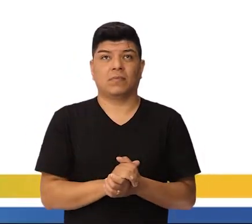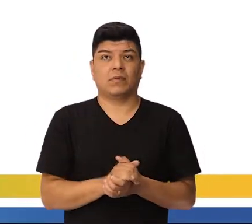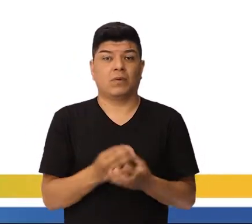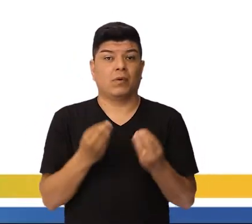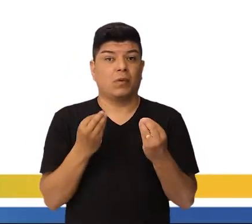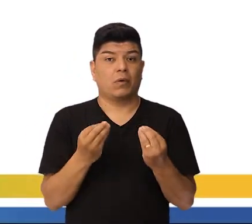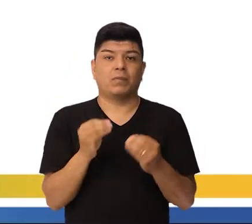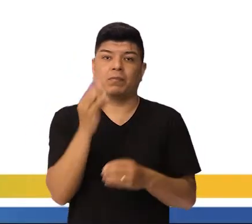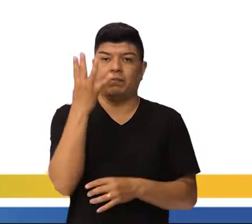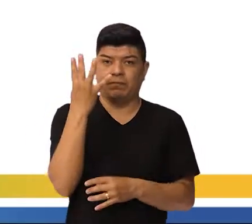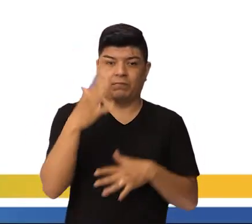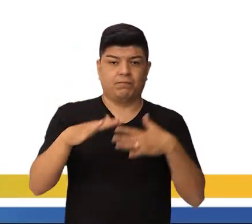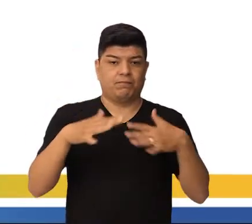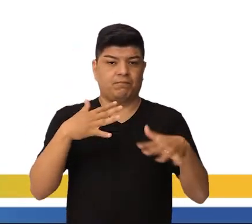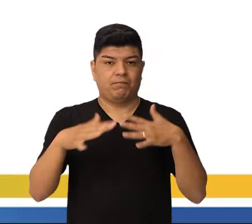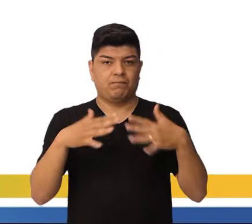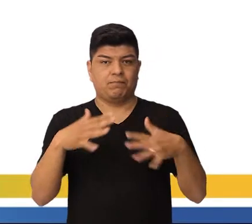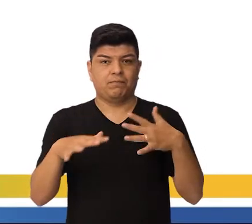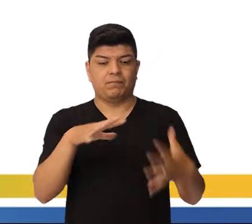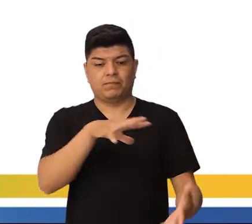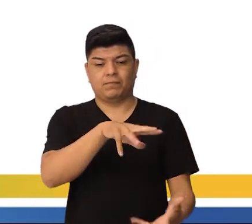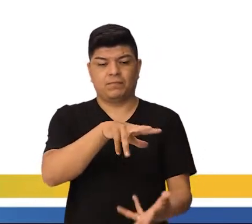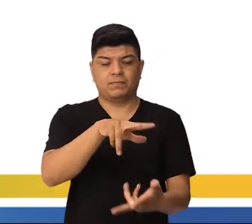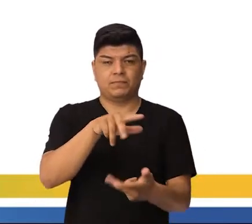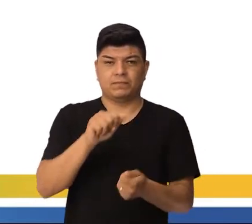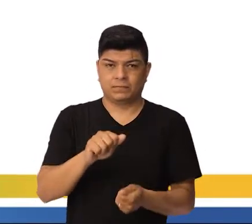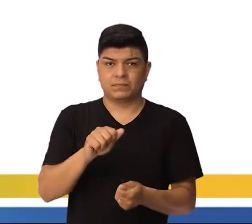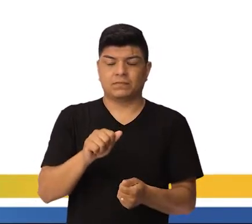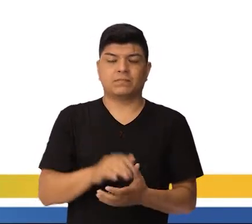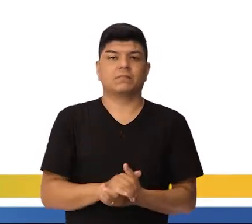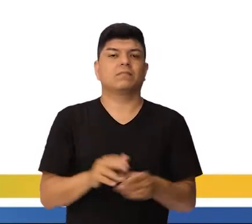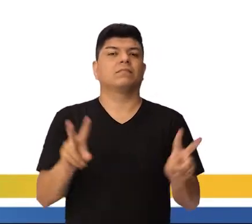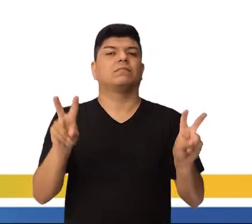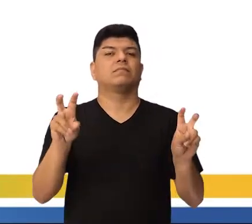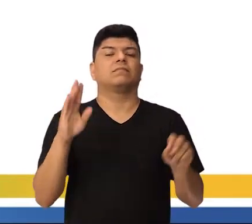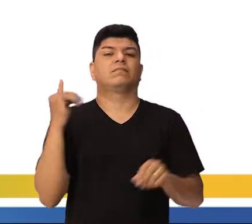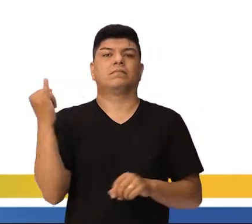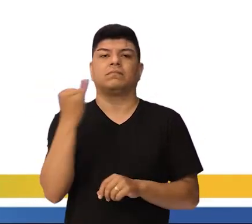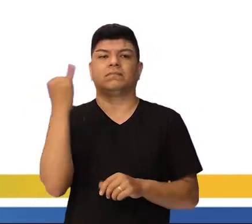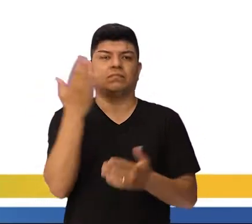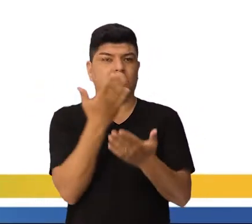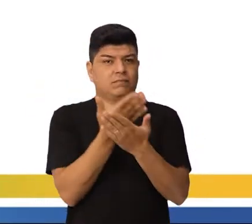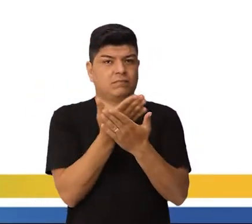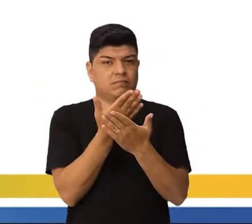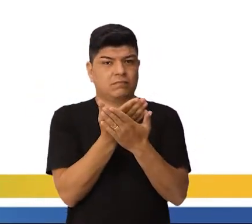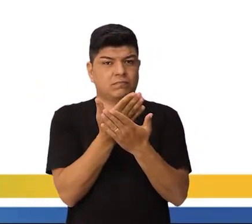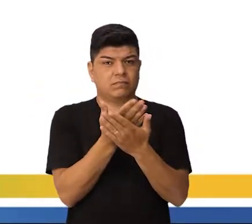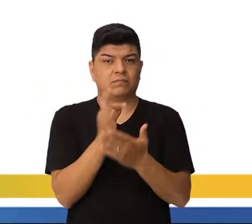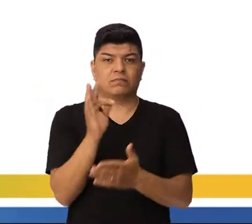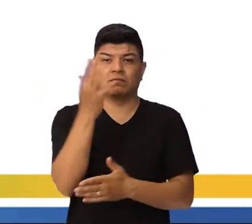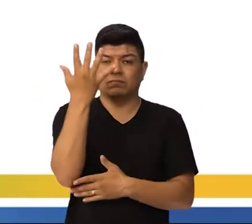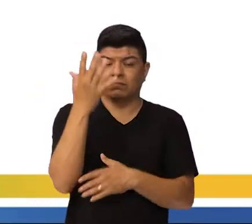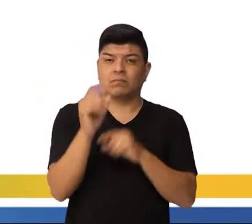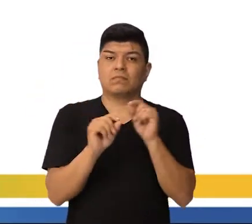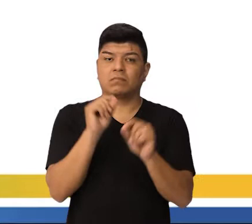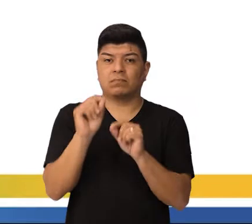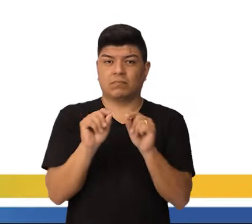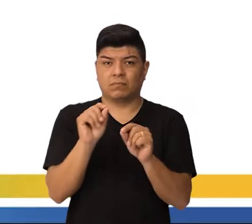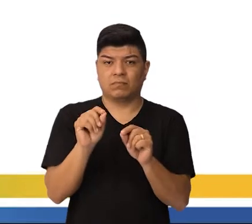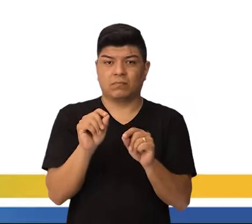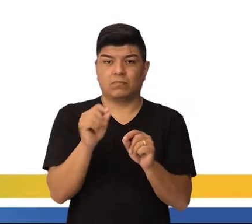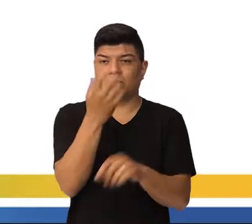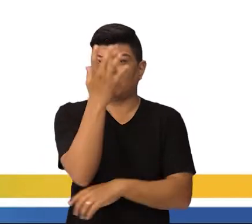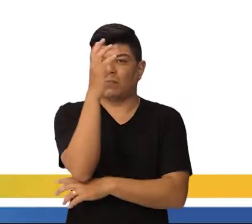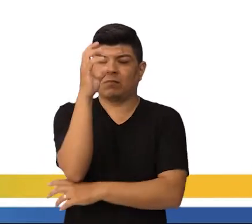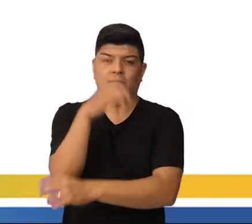como ocorre esse movimento no nosso planeta. Para falar desse assunto, é importante estudar os fenômenos da natureza,